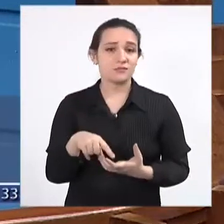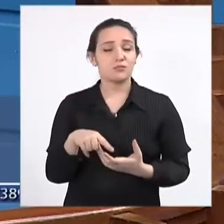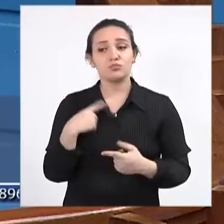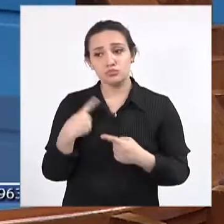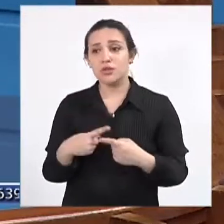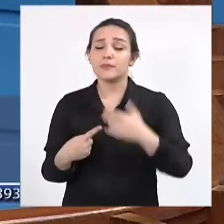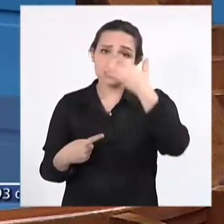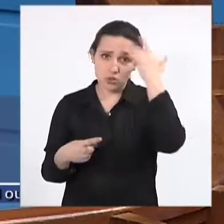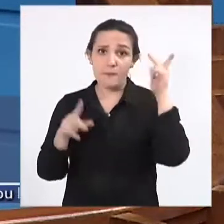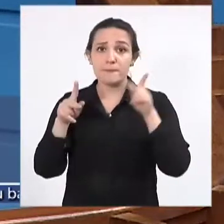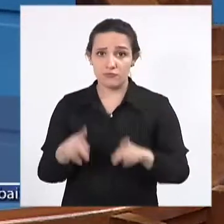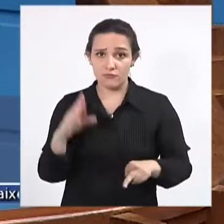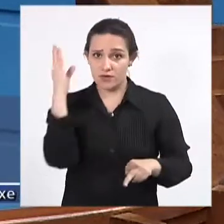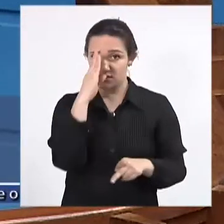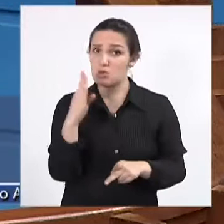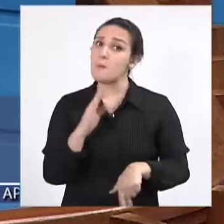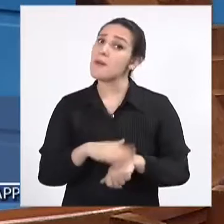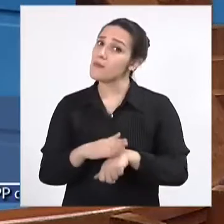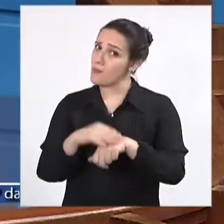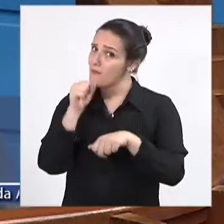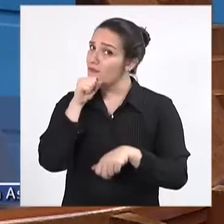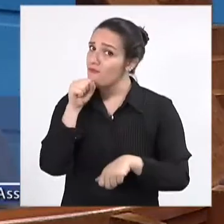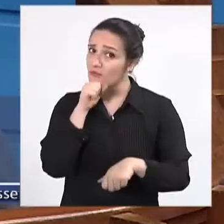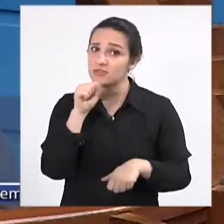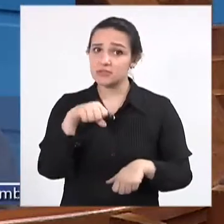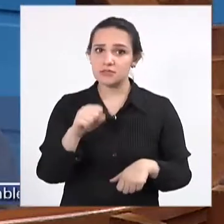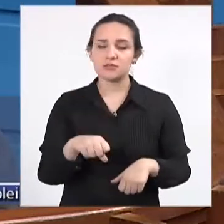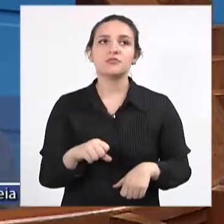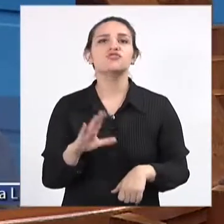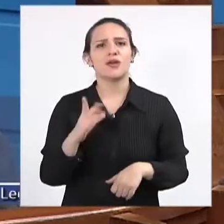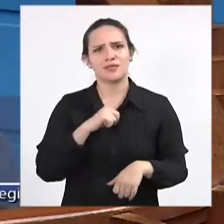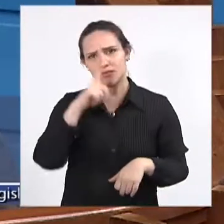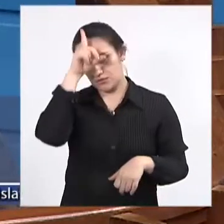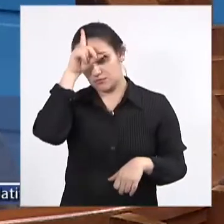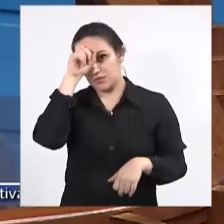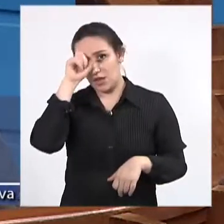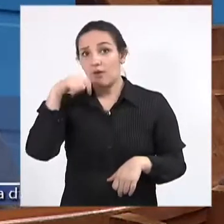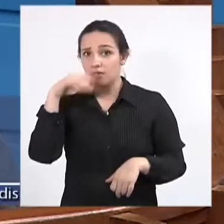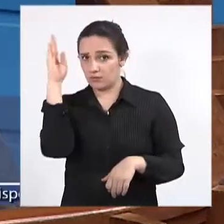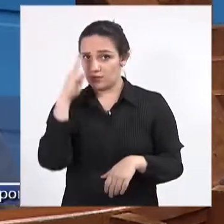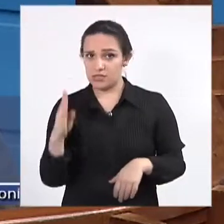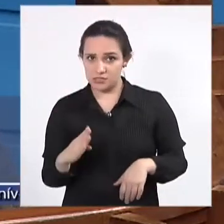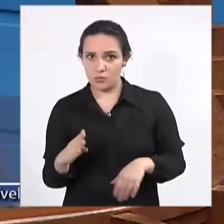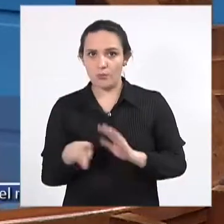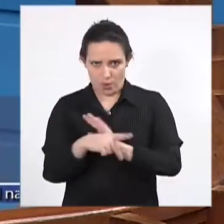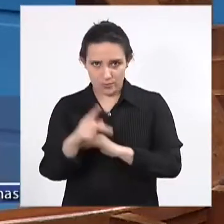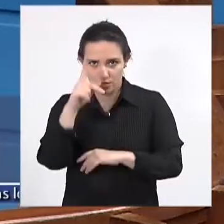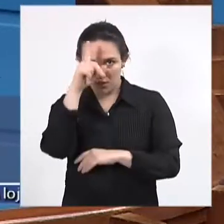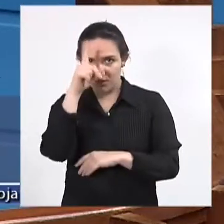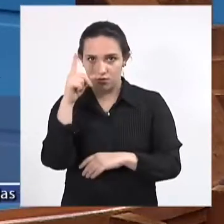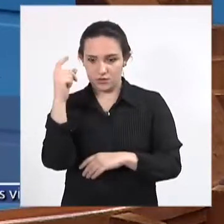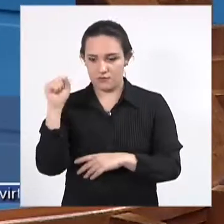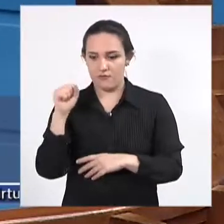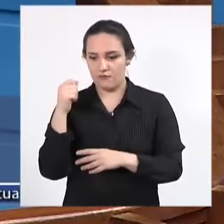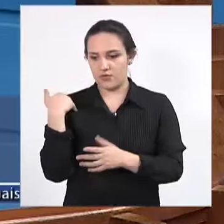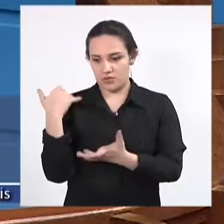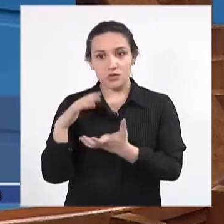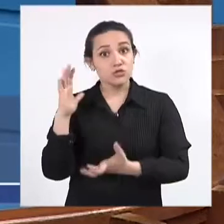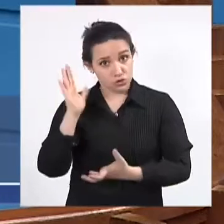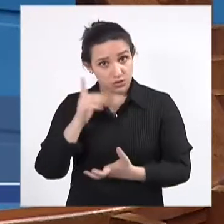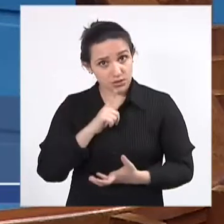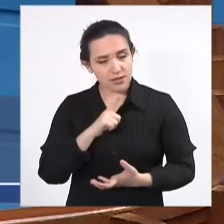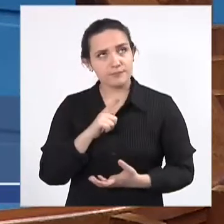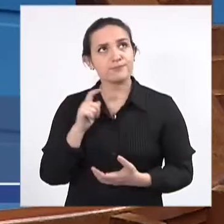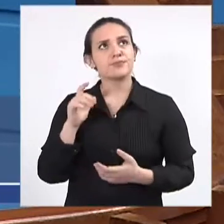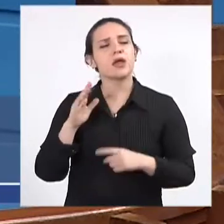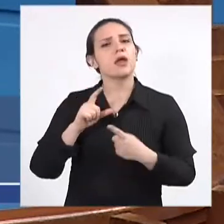população brasileira. Já existe Hospital do Idoso no Brasil, isso é realidade. Em